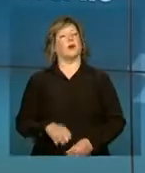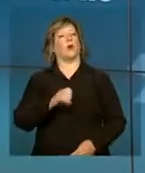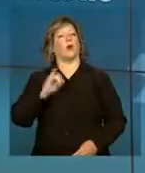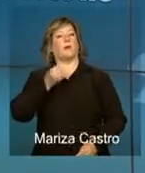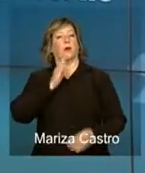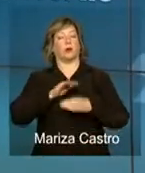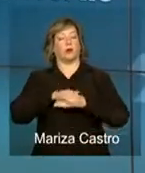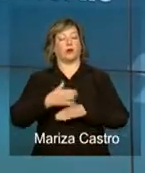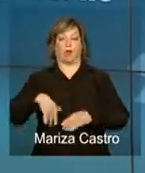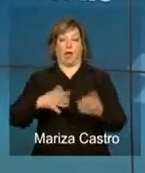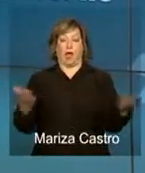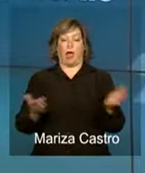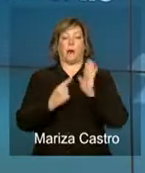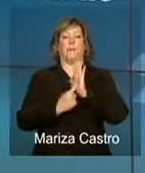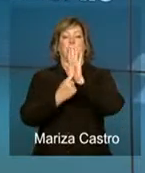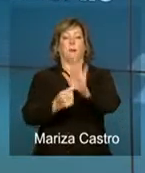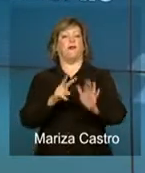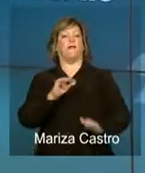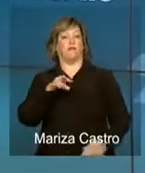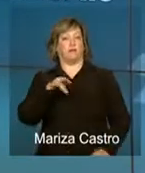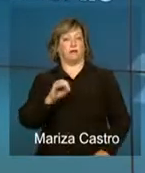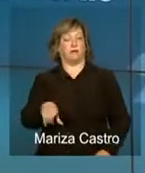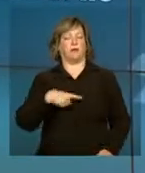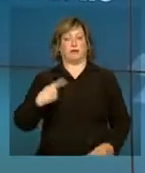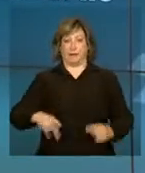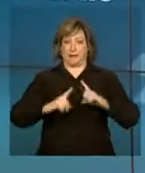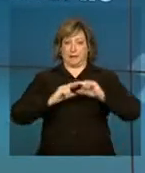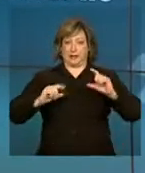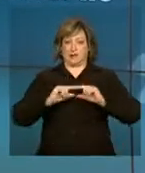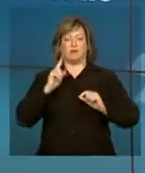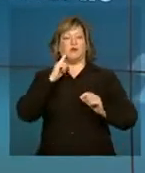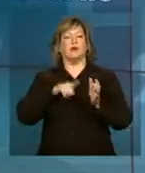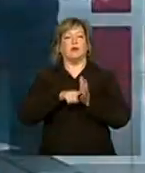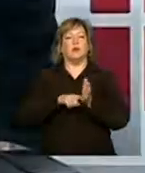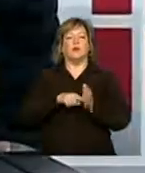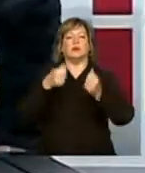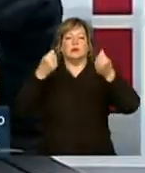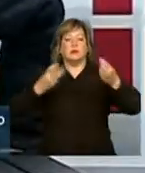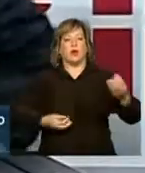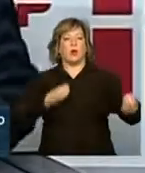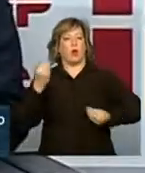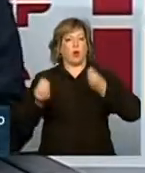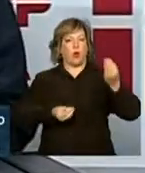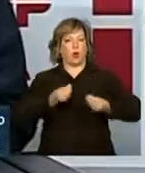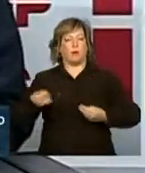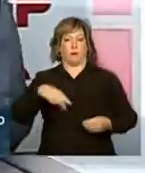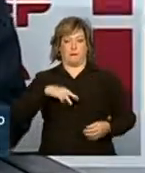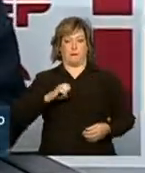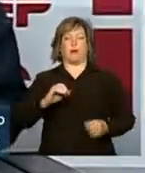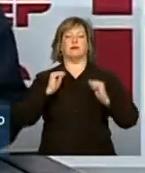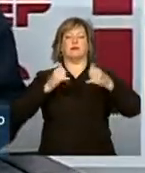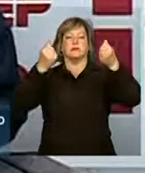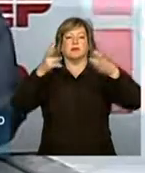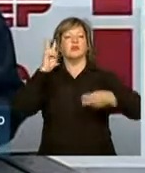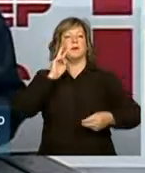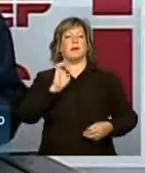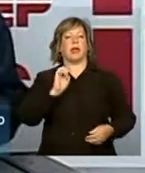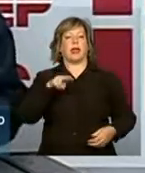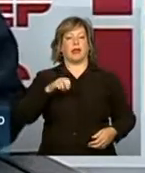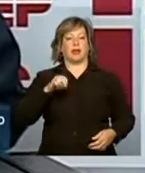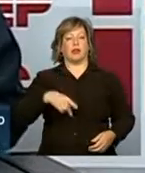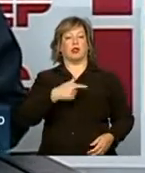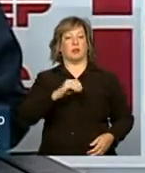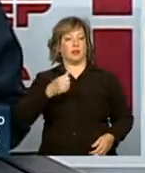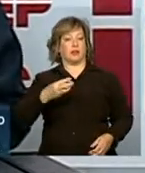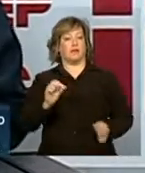Olá, boa noite. Interrompemos a programação para transmitir ao vivo de Brasília o balanço do Ministério da Educação sobre as provas do Enem 2013